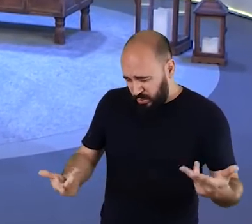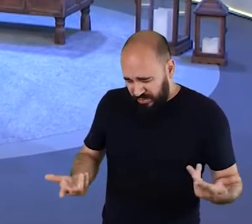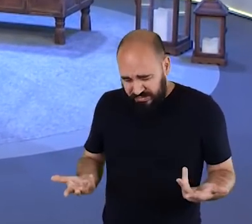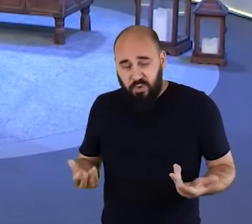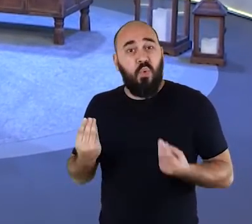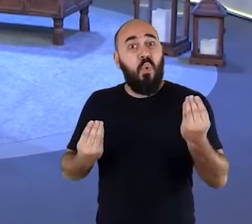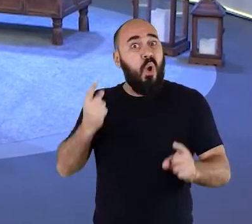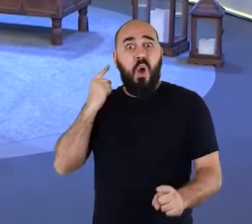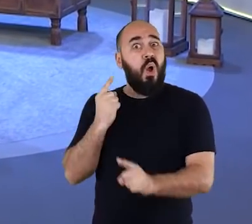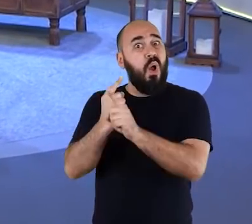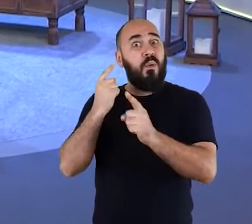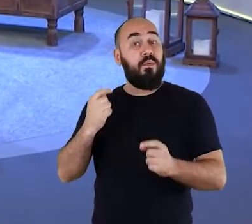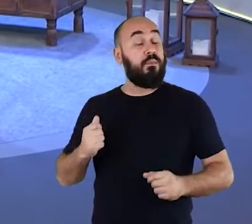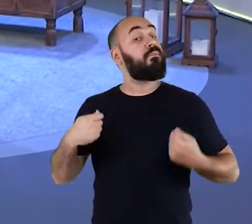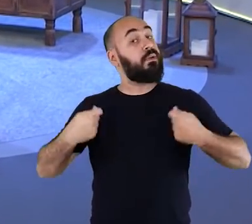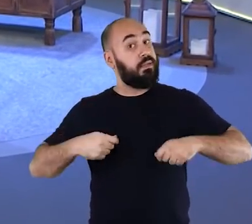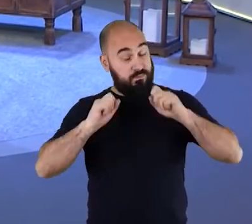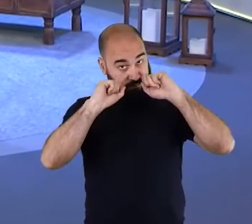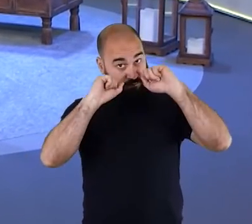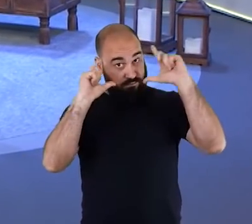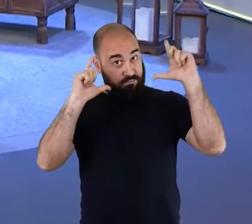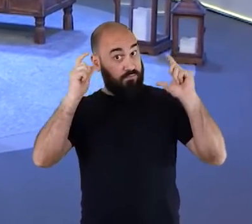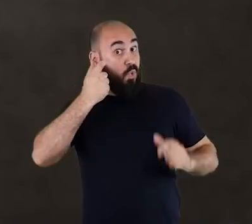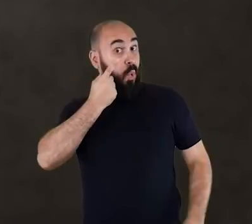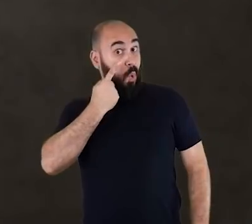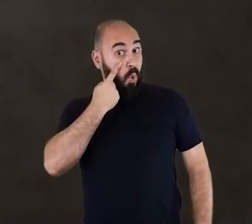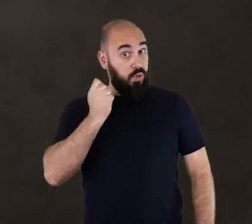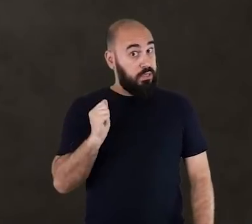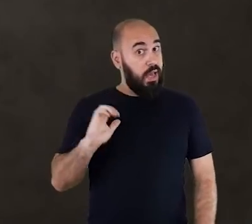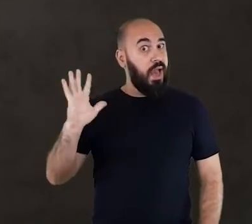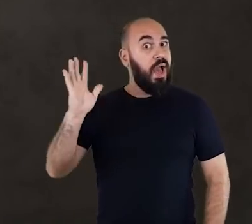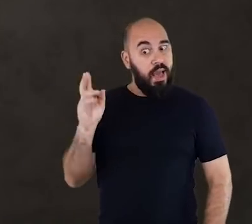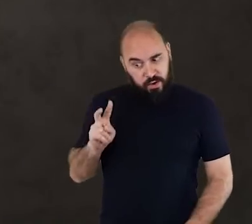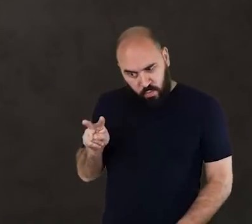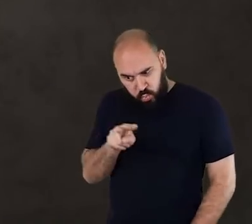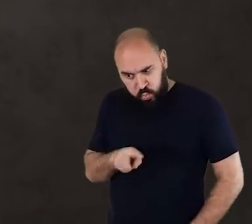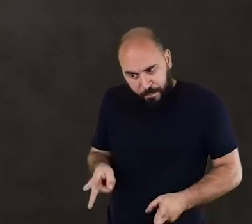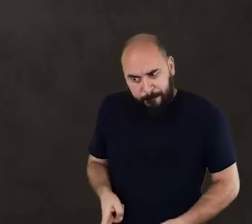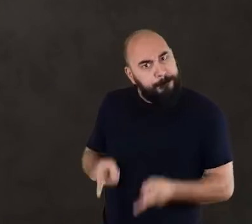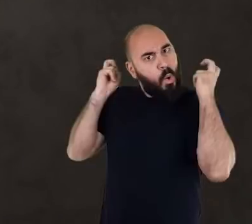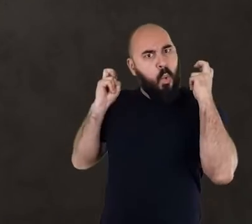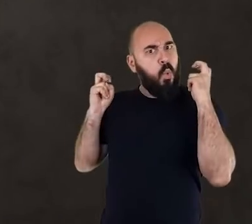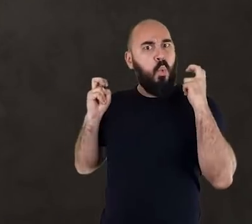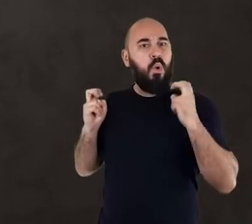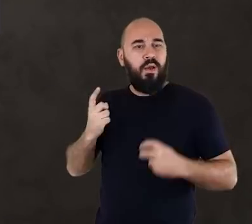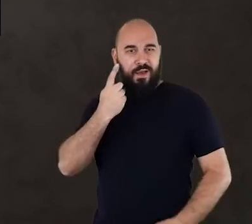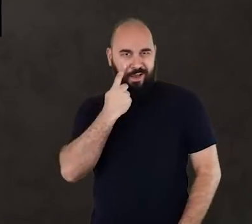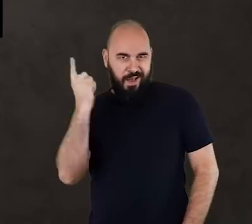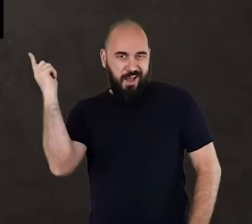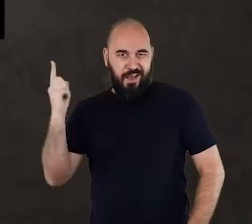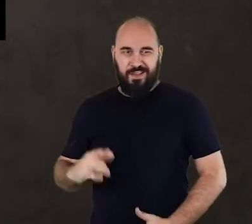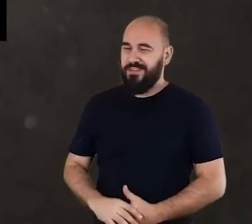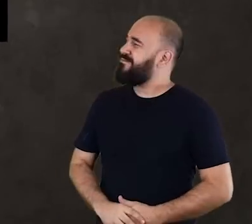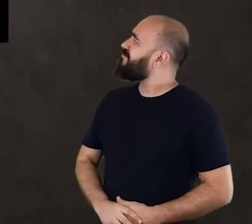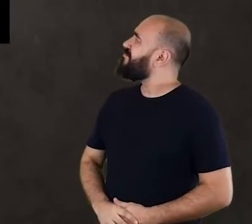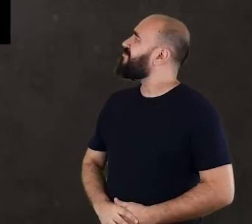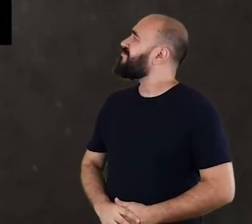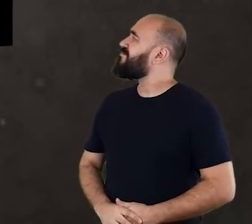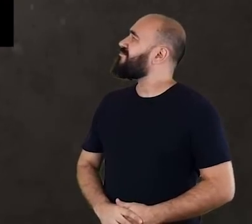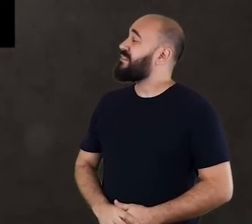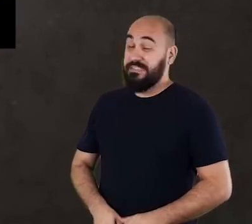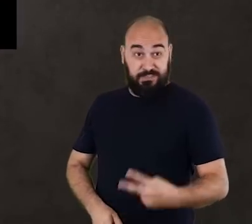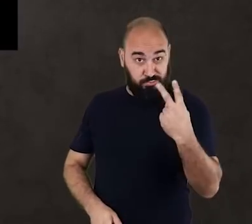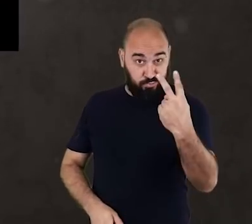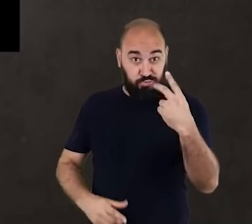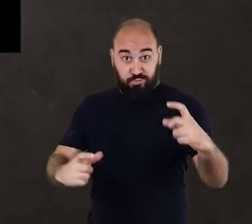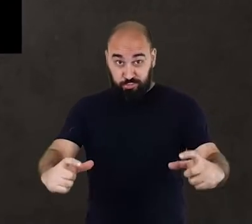ter realmente um olho de águia para ser um arqueólogo. Aqui você vê em sua tela 2 impressões de selo, aquelas que